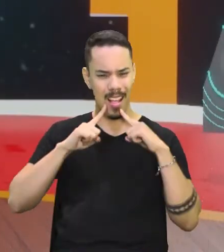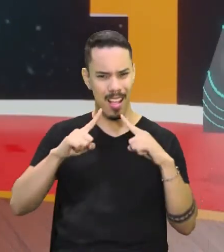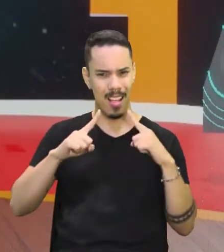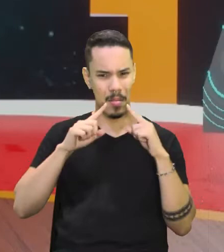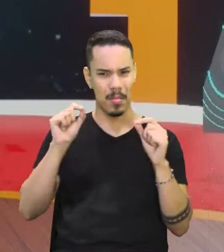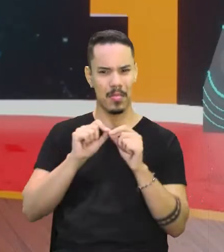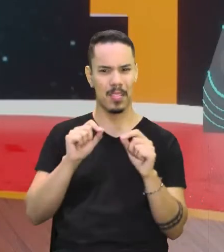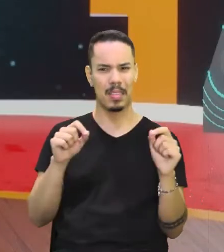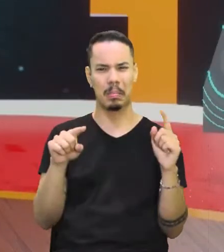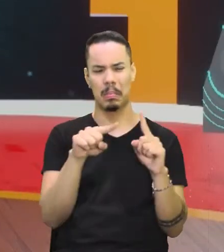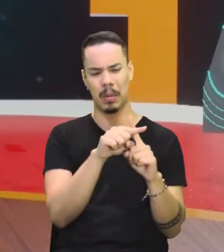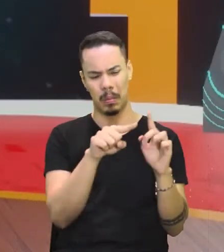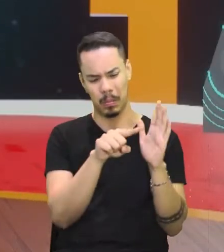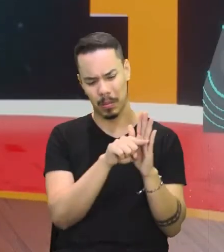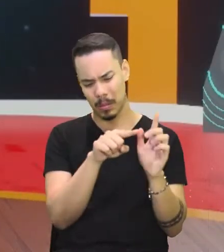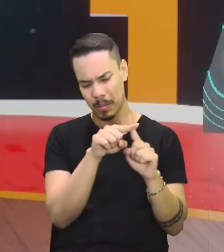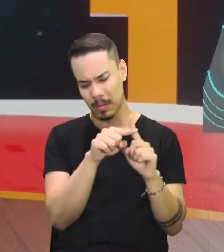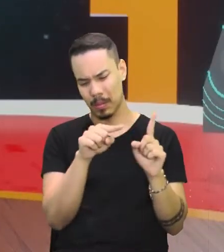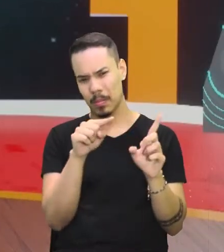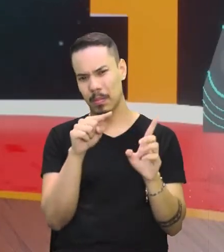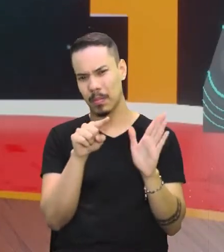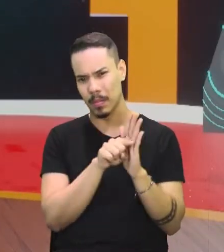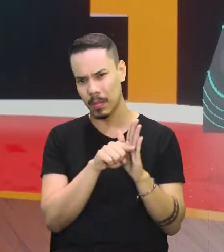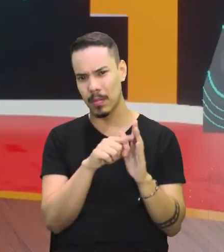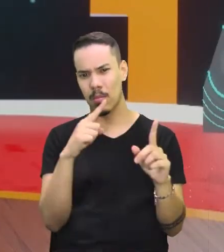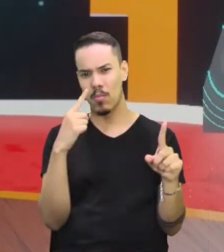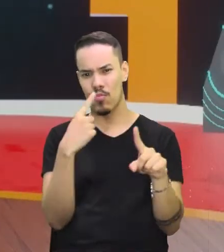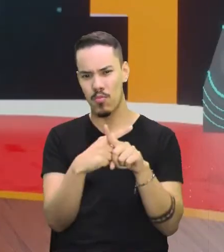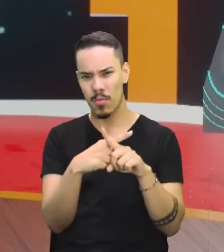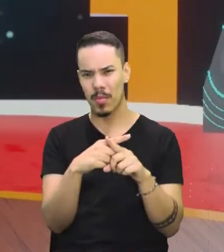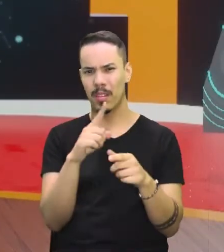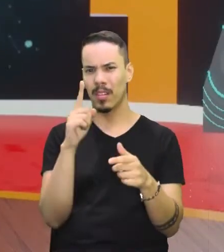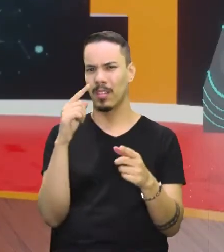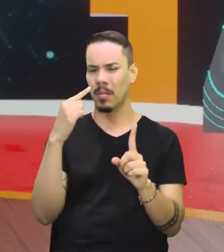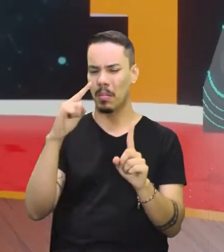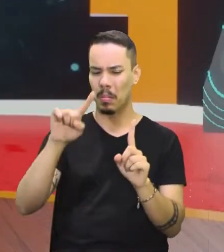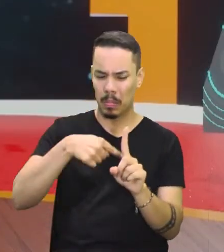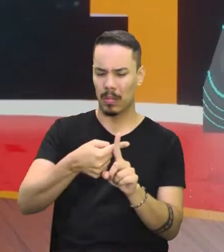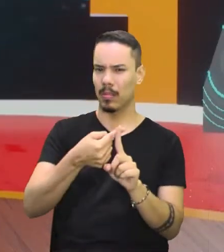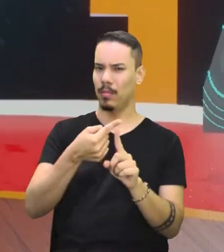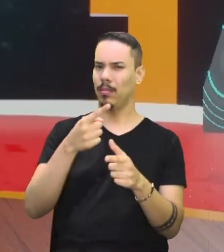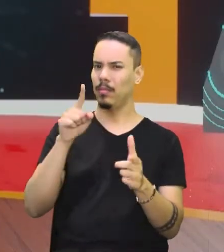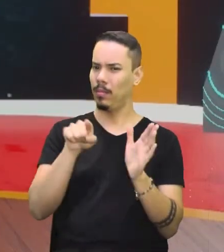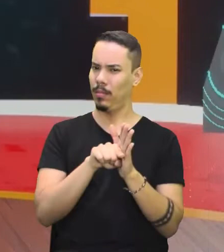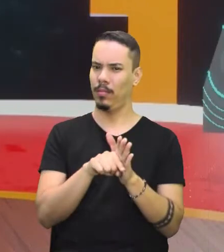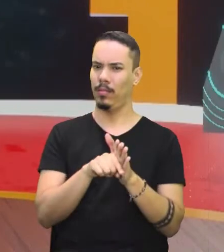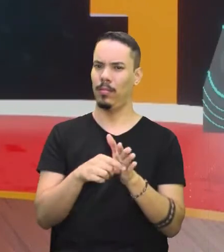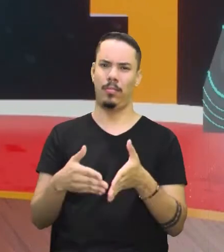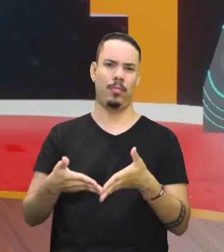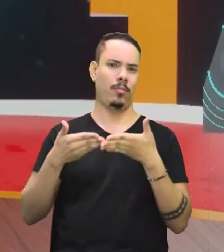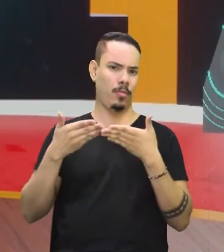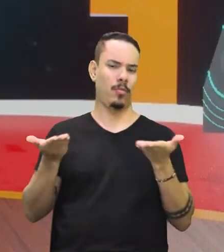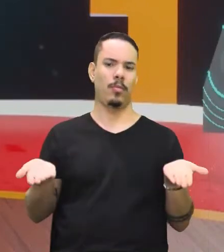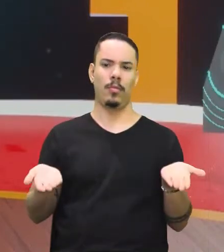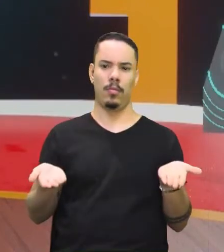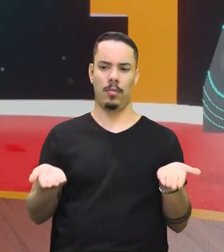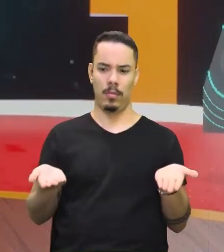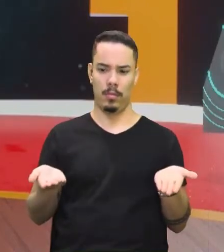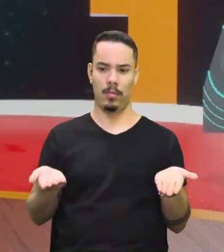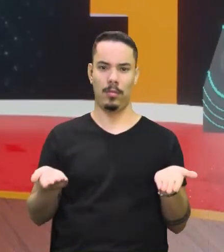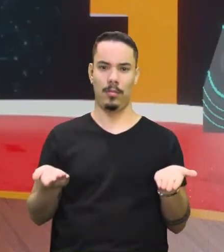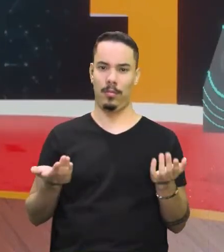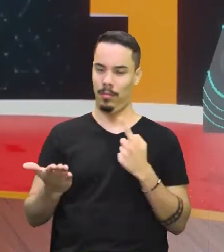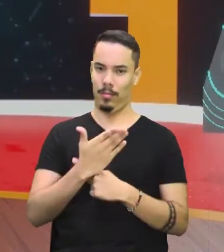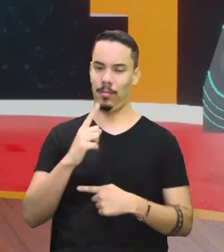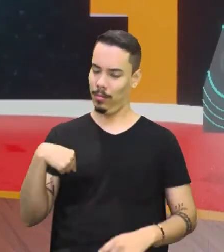fazer jogo de sinal, multiplicação, adição, subtração. Aí não dá, não. É, né? Aí não. o negócio fica